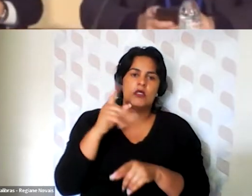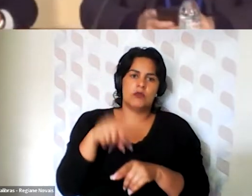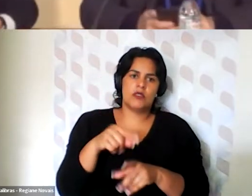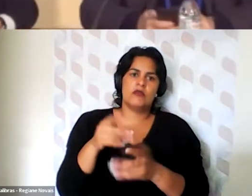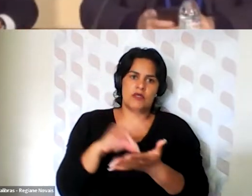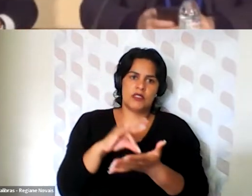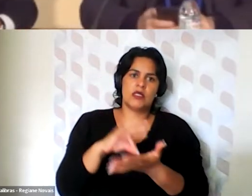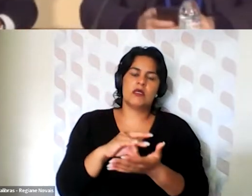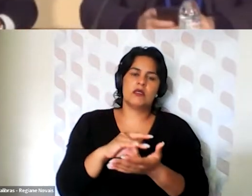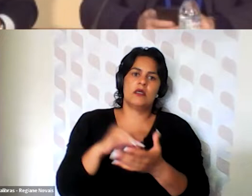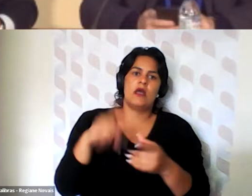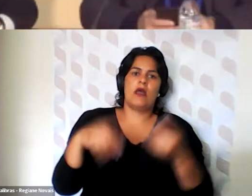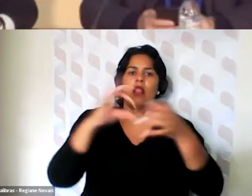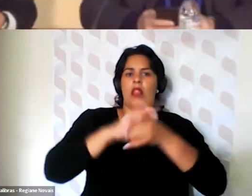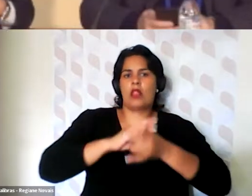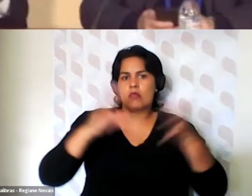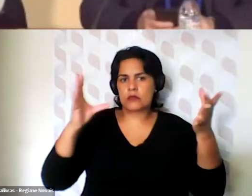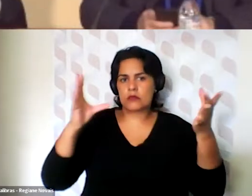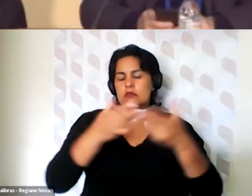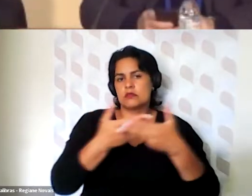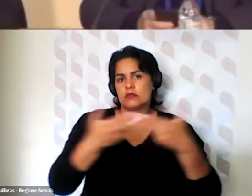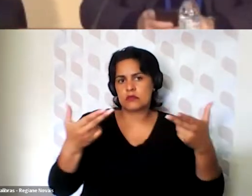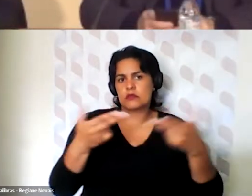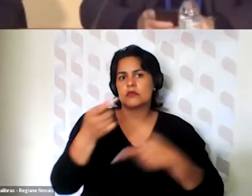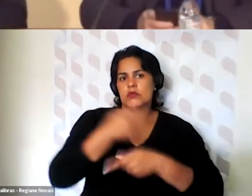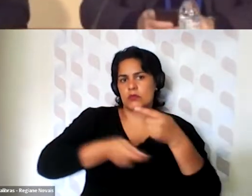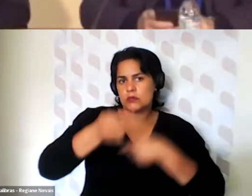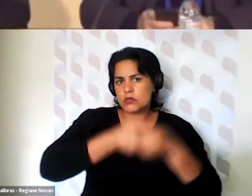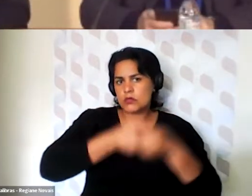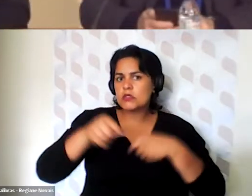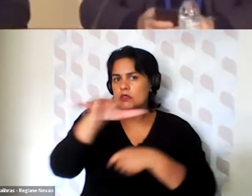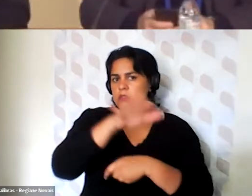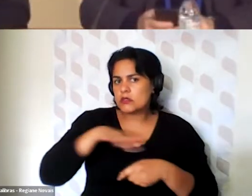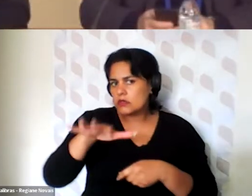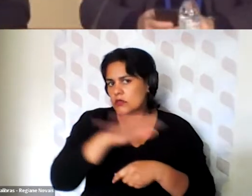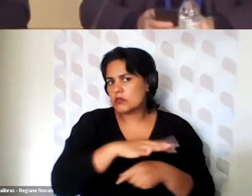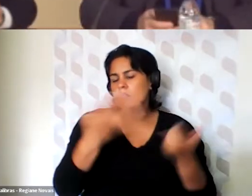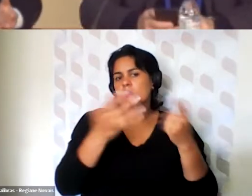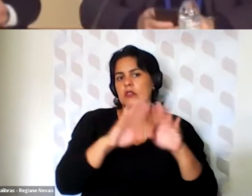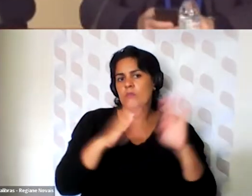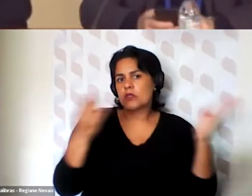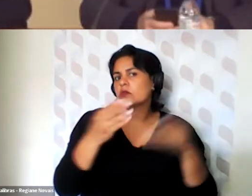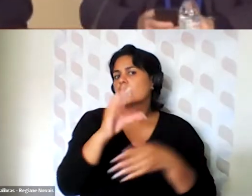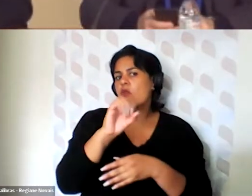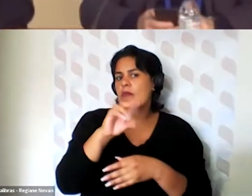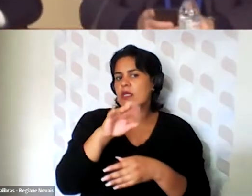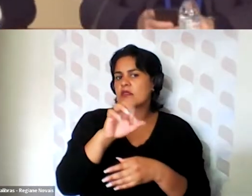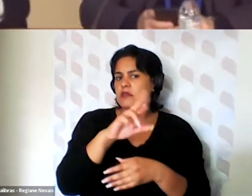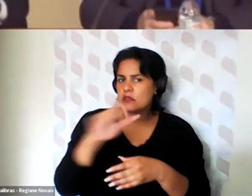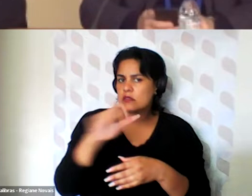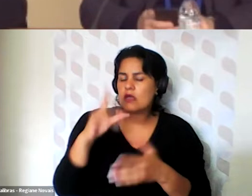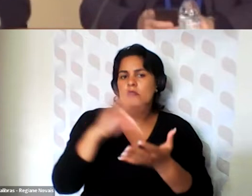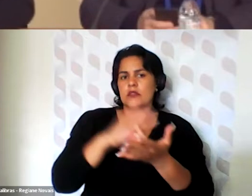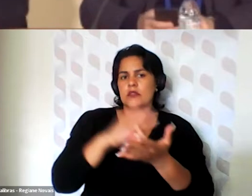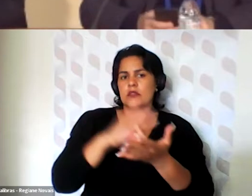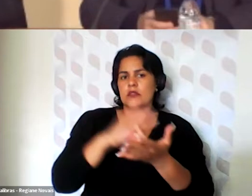entro na OCDE, eu estarei reforçando as minhas características democráticas, porque se eu tentar desviar, os outros